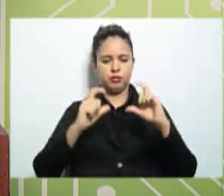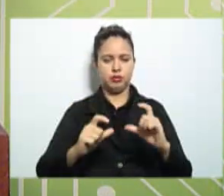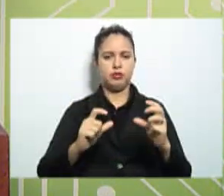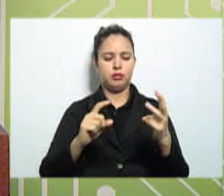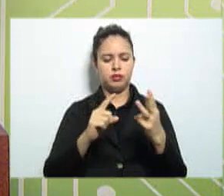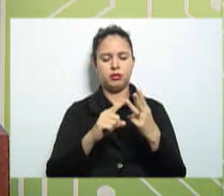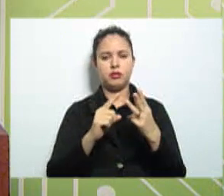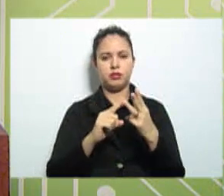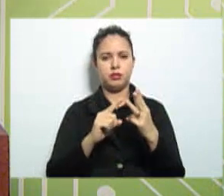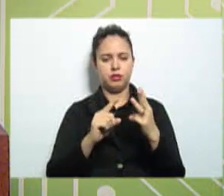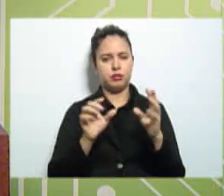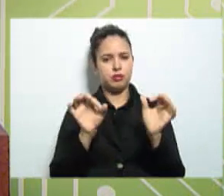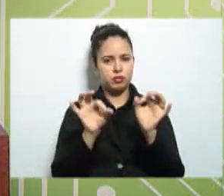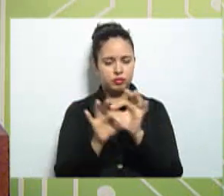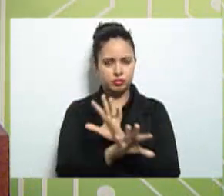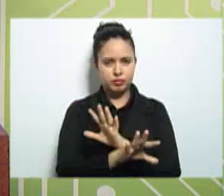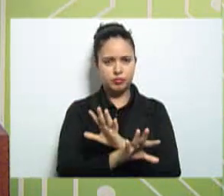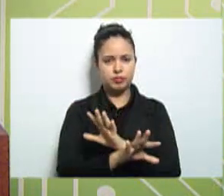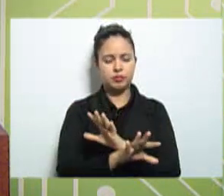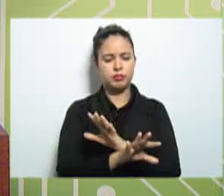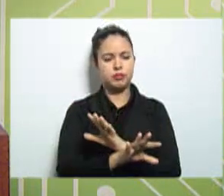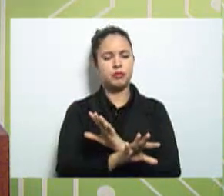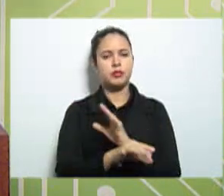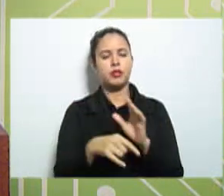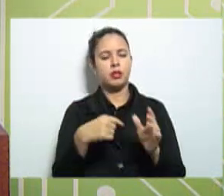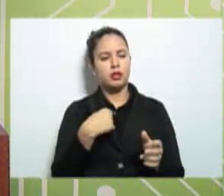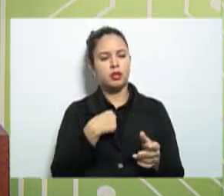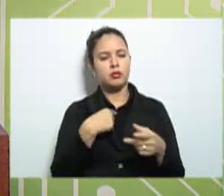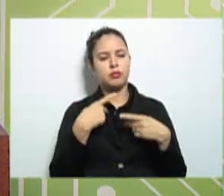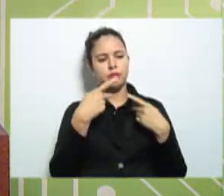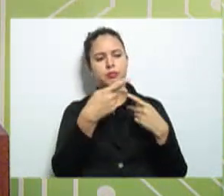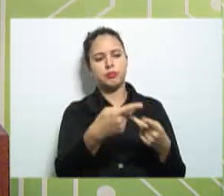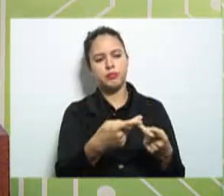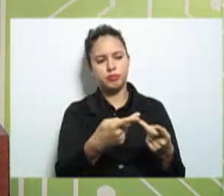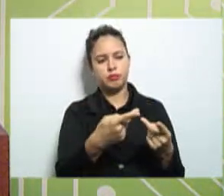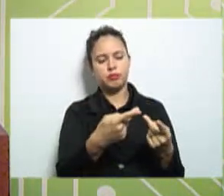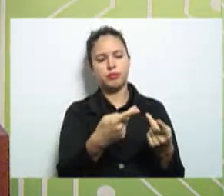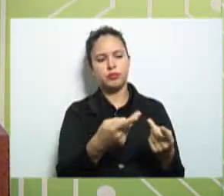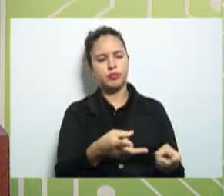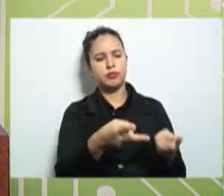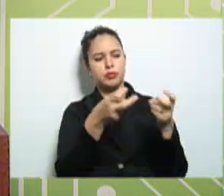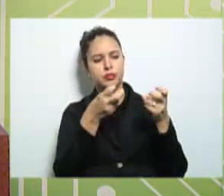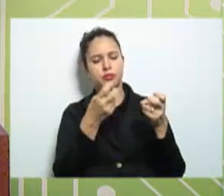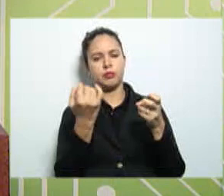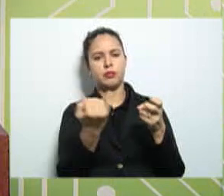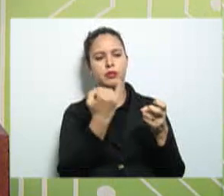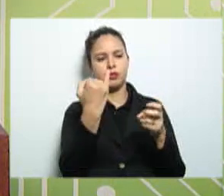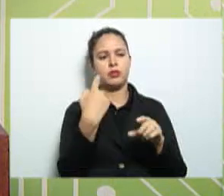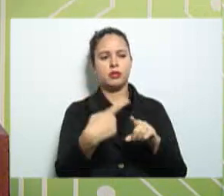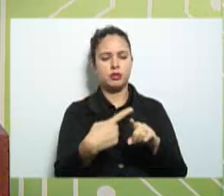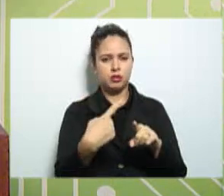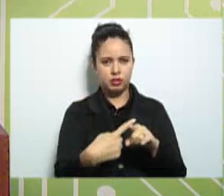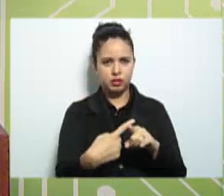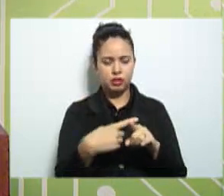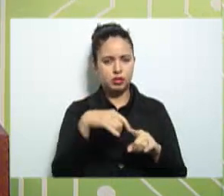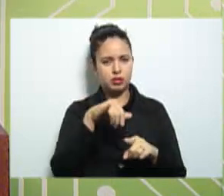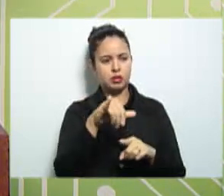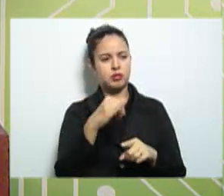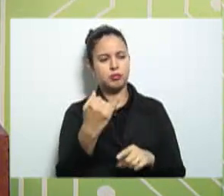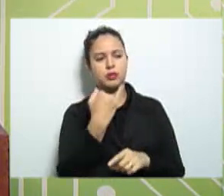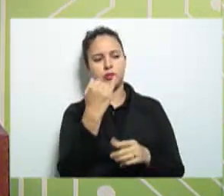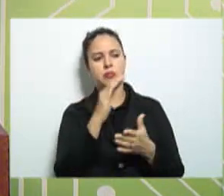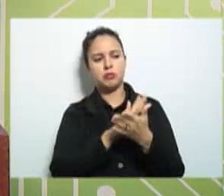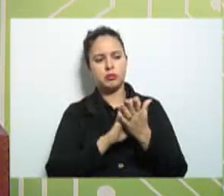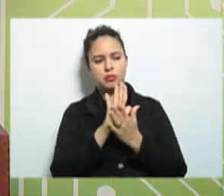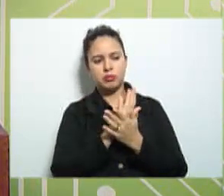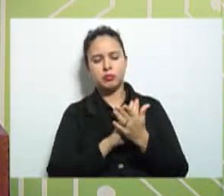vem a conclusão. A que conclusão eu chego a respeito dessa visita? Foi importante? Por que ela foi importante? Se não foi importante, por